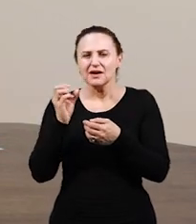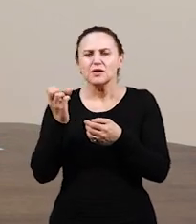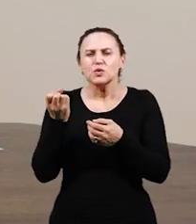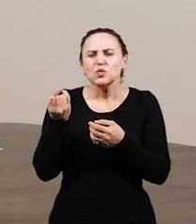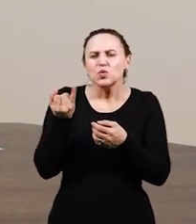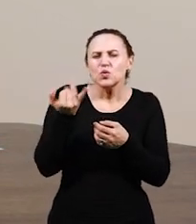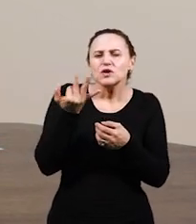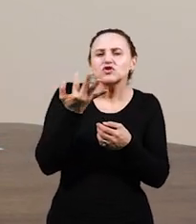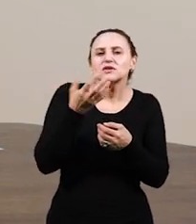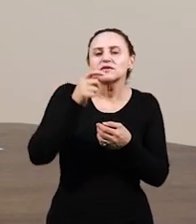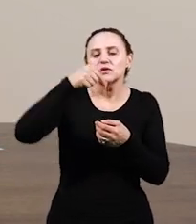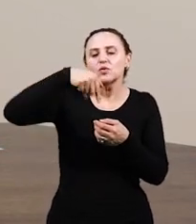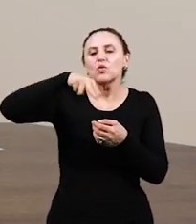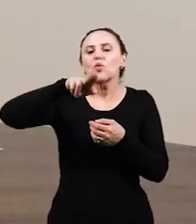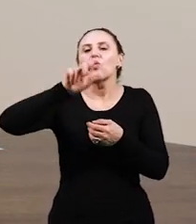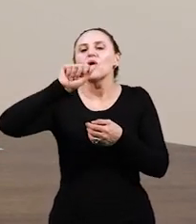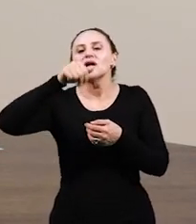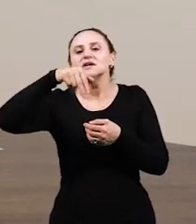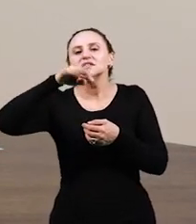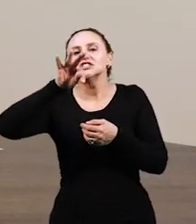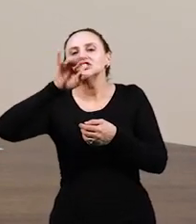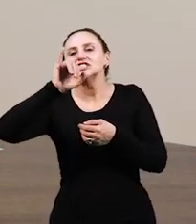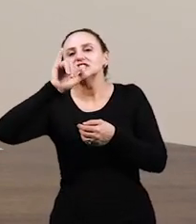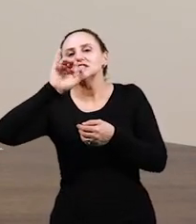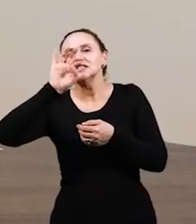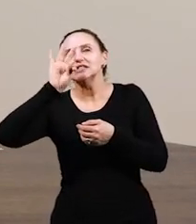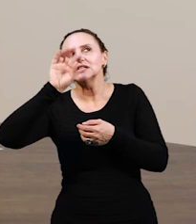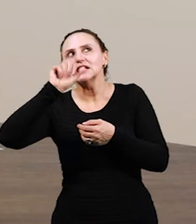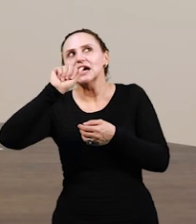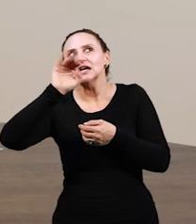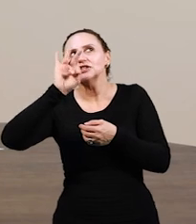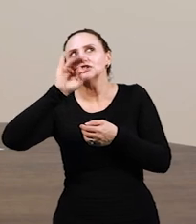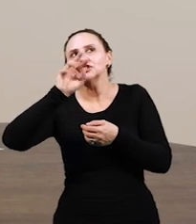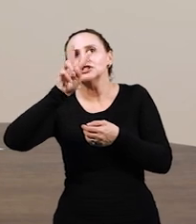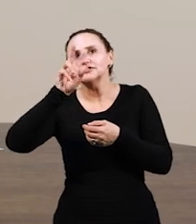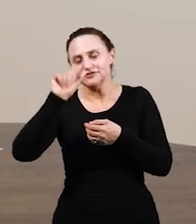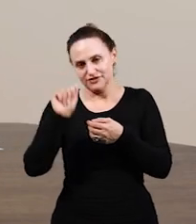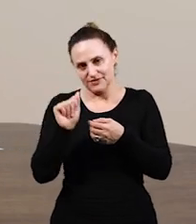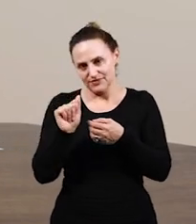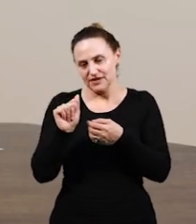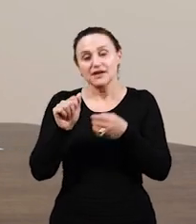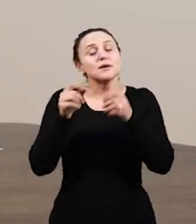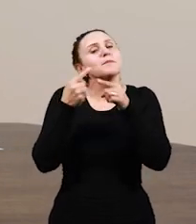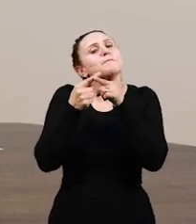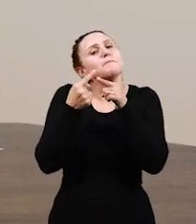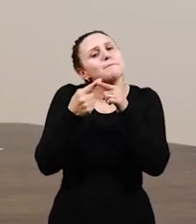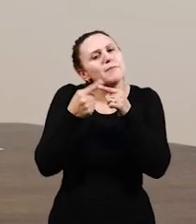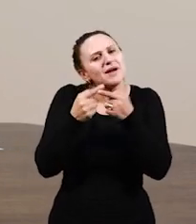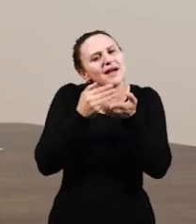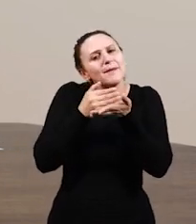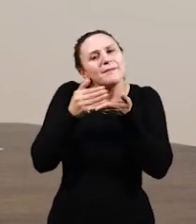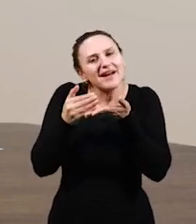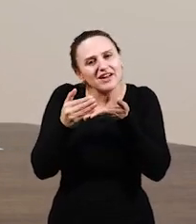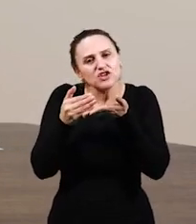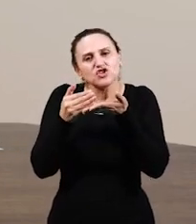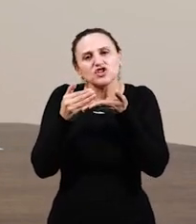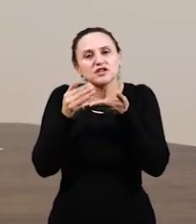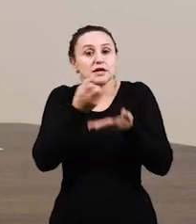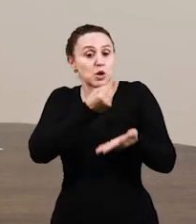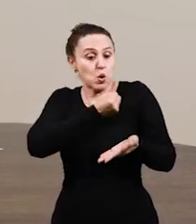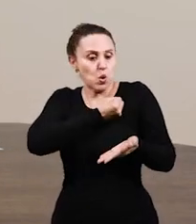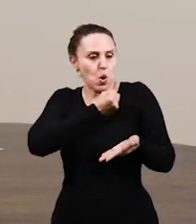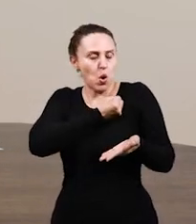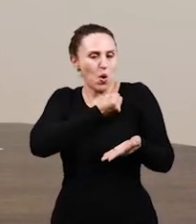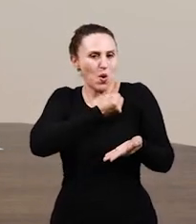acionista tá E por que que ela chamada de point Patativa porque ela é feita a partir da coleta